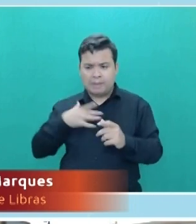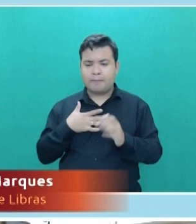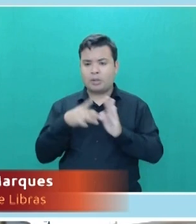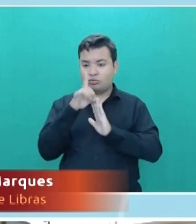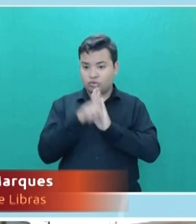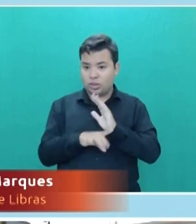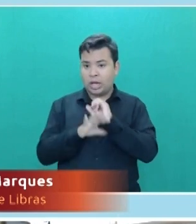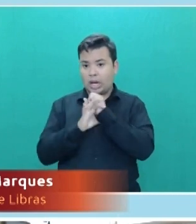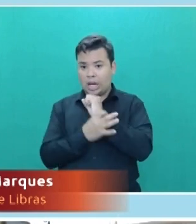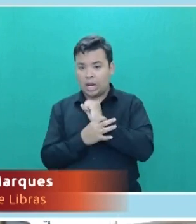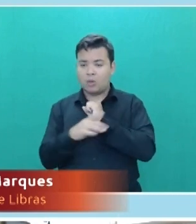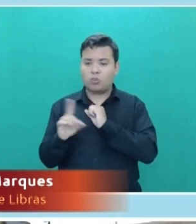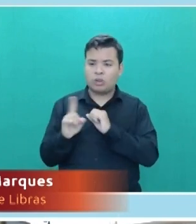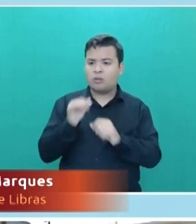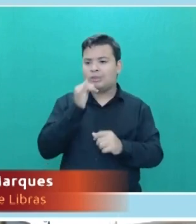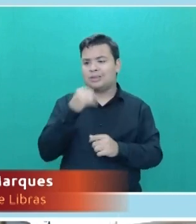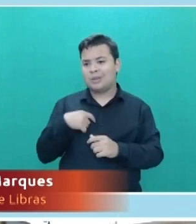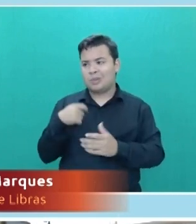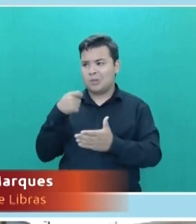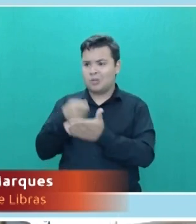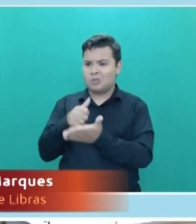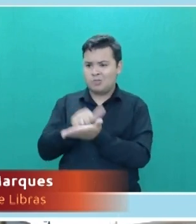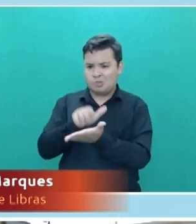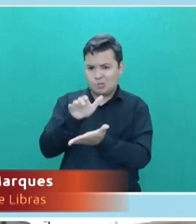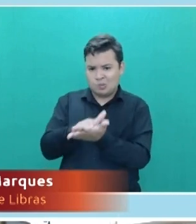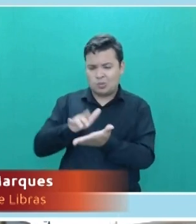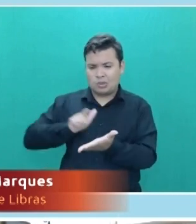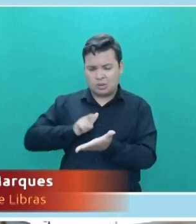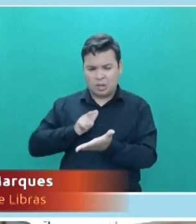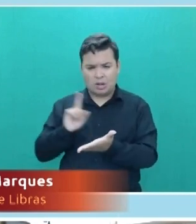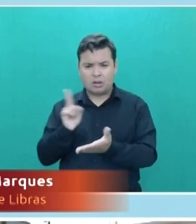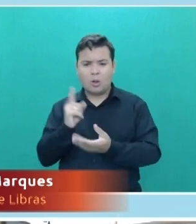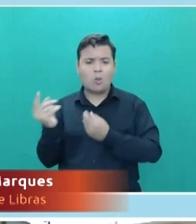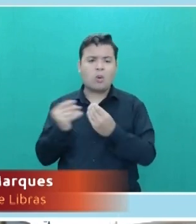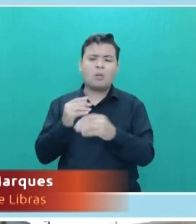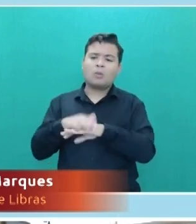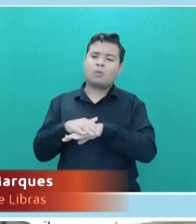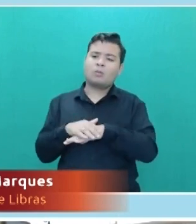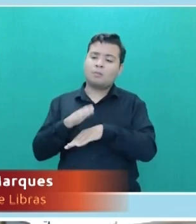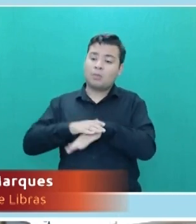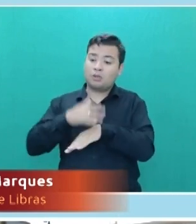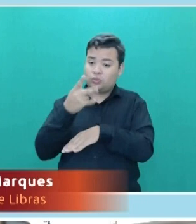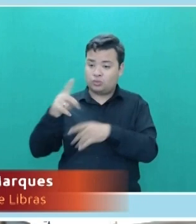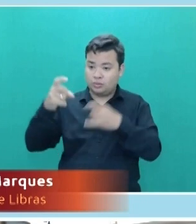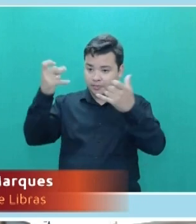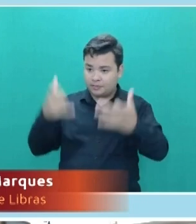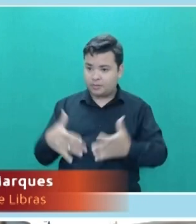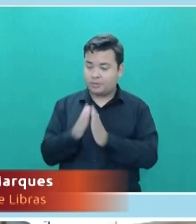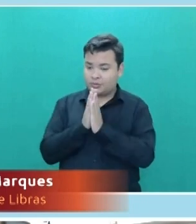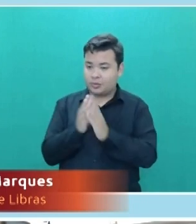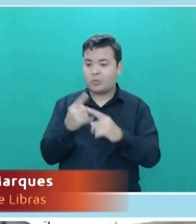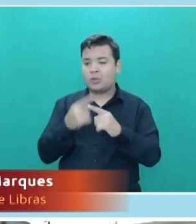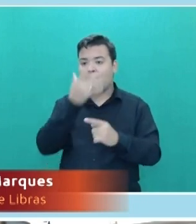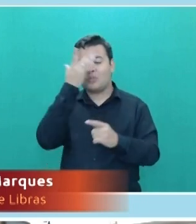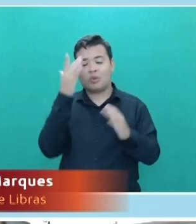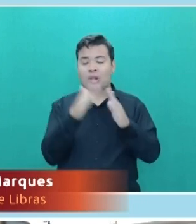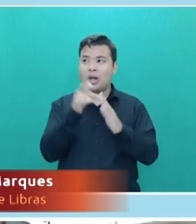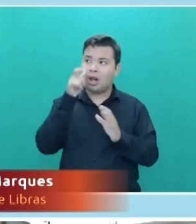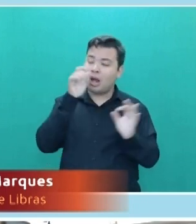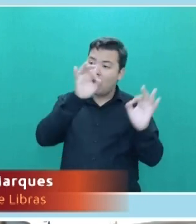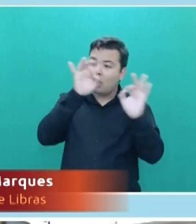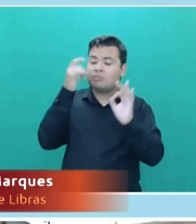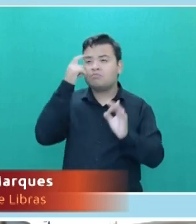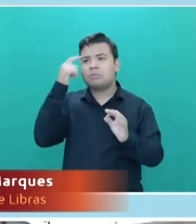pagar algo a mais, como você mesmo citou, né, que é uma falácia em relação a isso. Só explica para a gente, para que quem estiver em casa e às vezes estiver pensando se deve ou